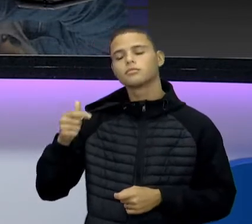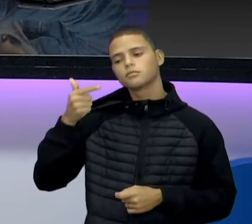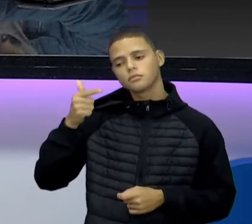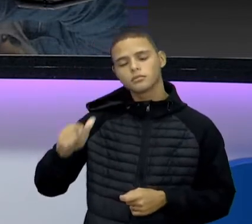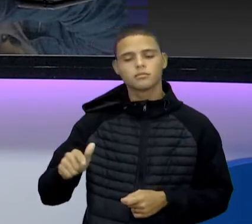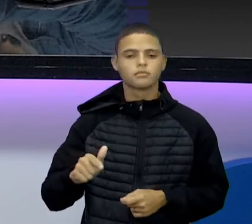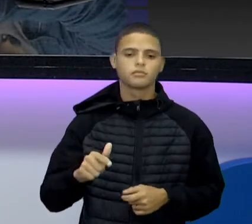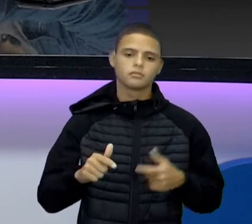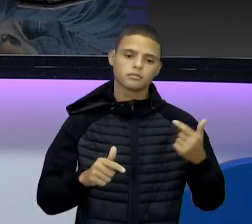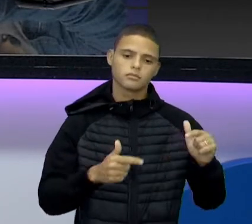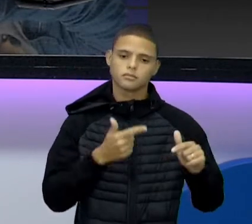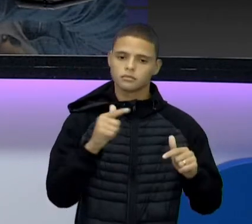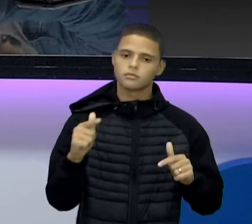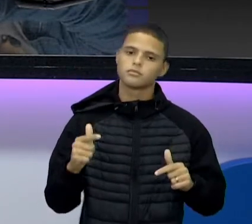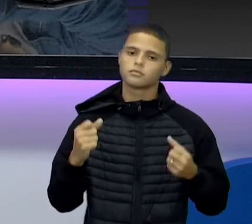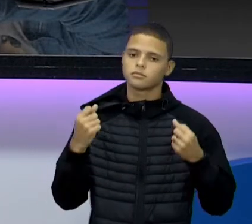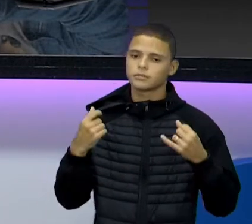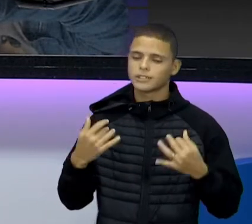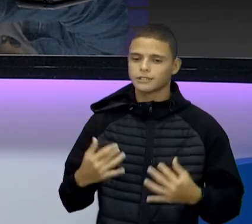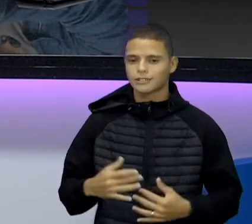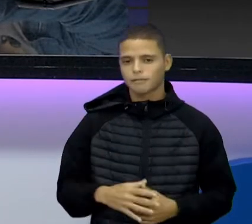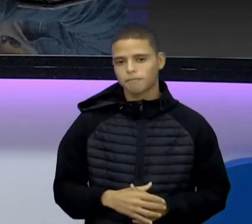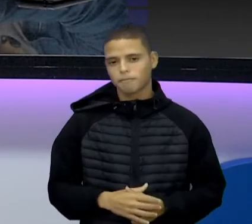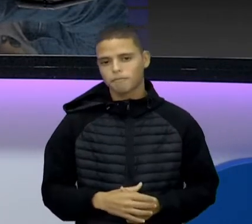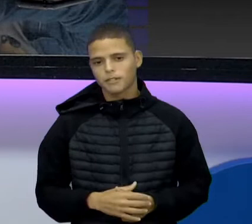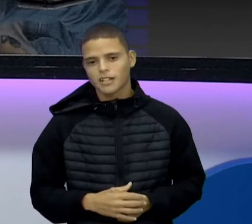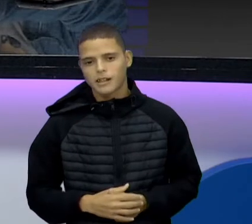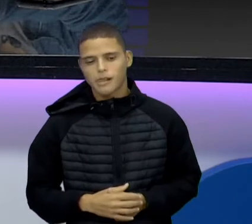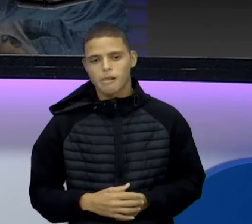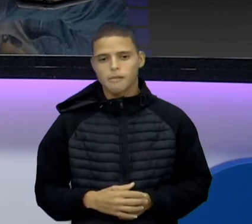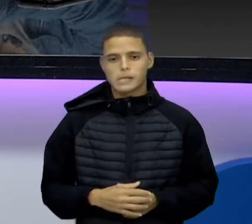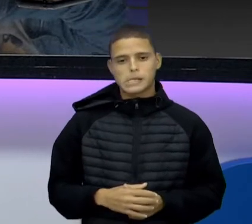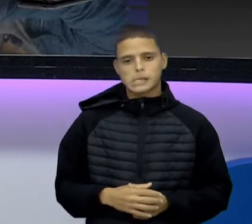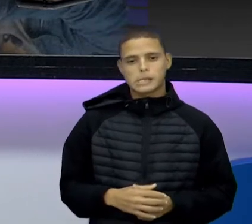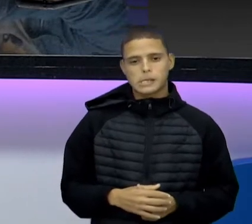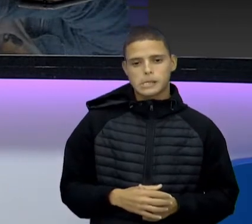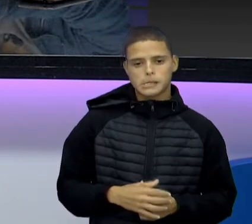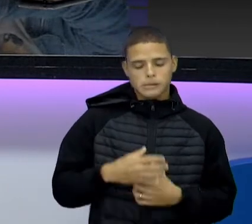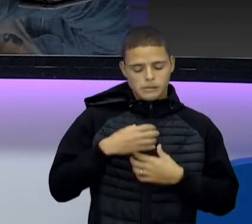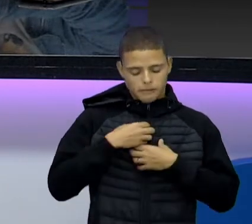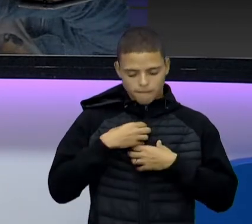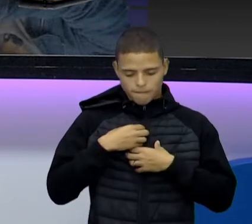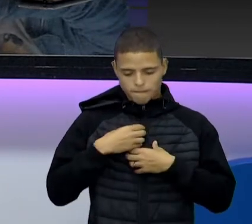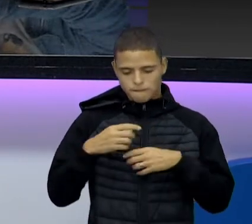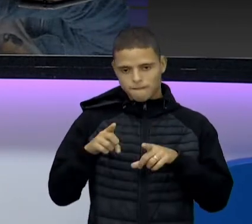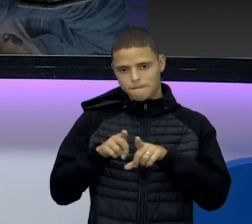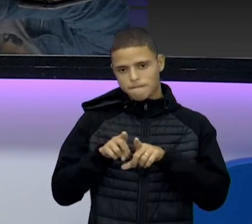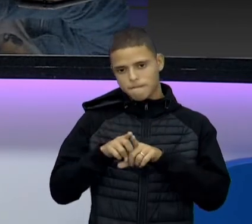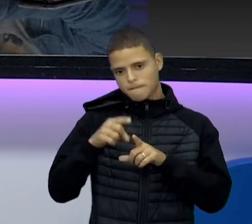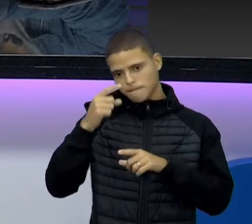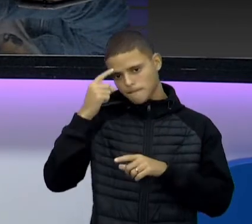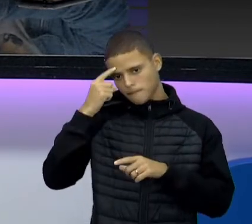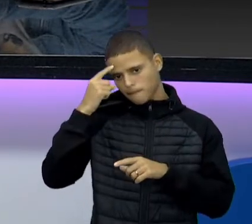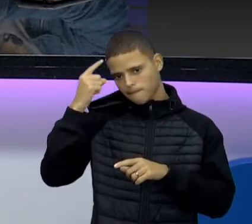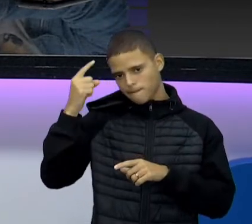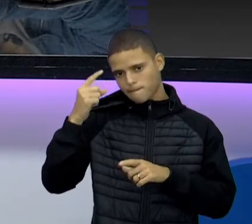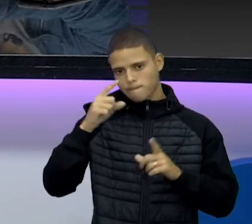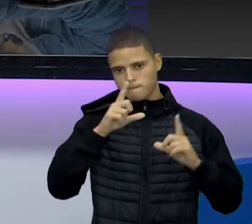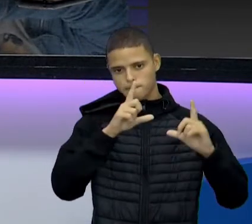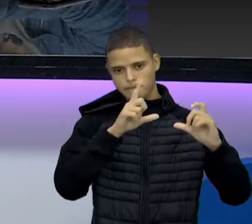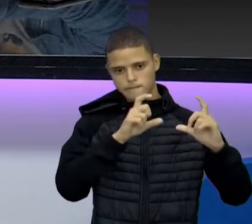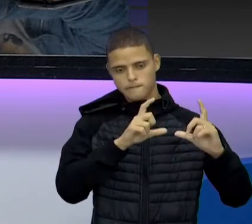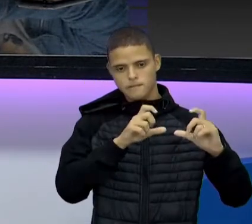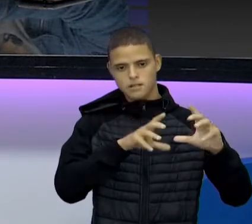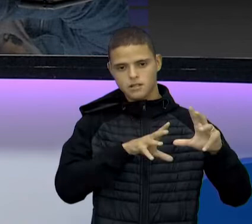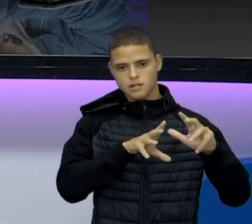outras falas aí sobre isso, né? Uma situação também que me marcou, eu lembro que eu estava vendo a foto de formatura de uma